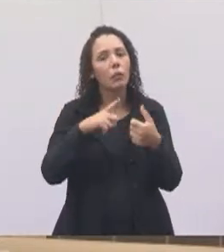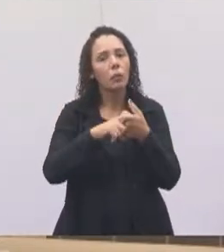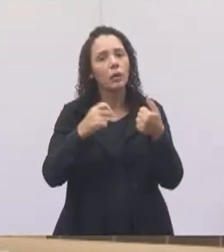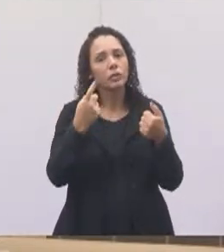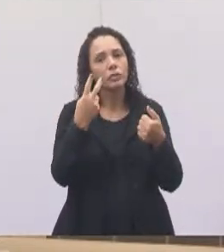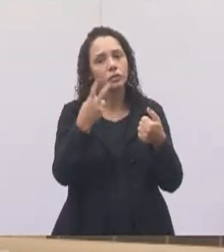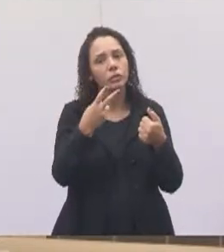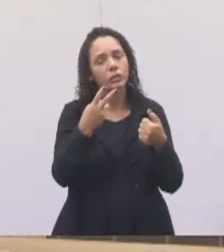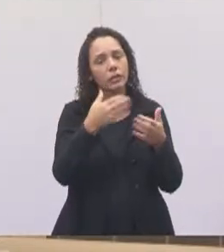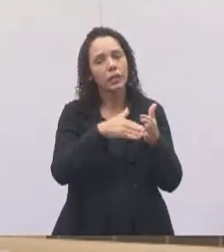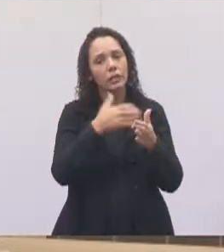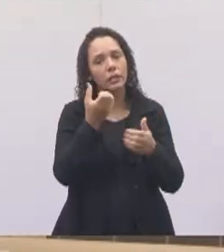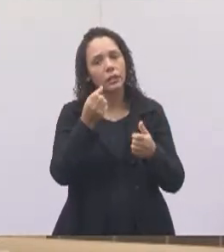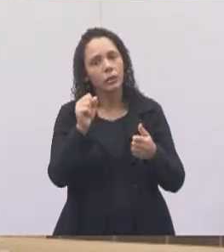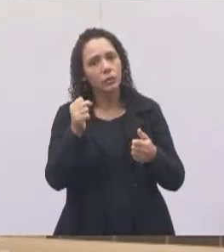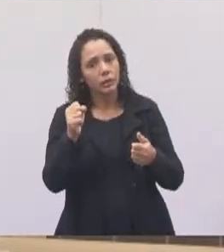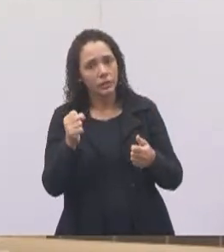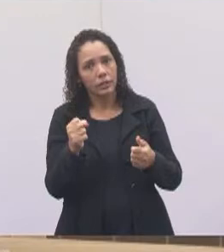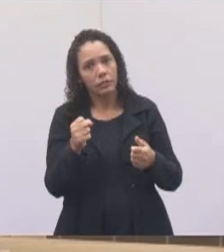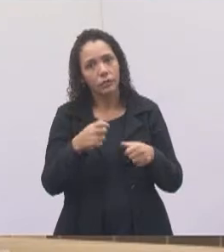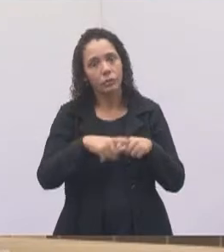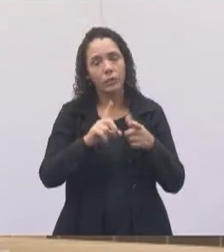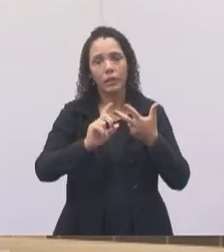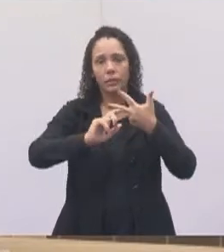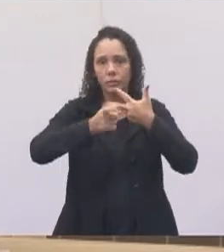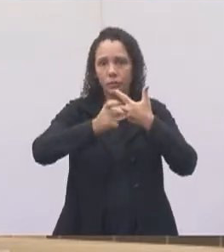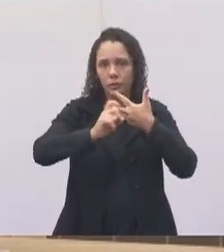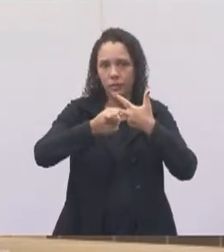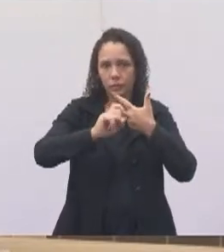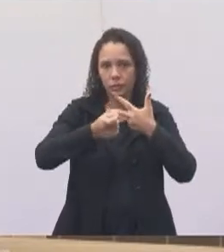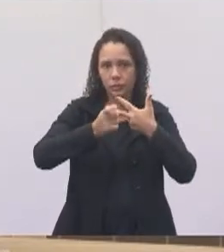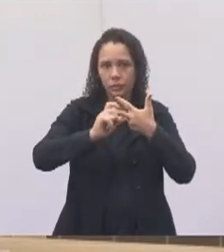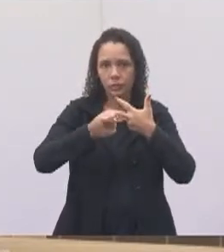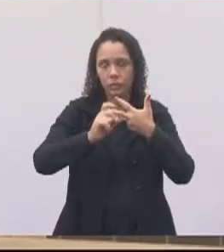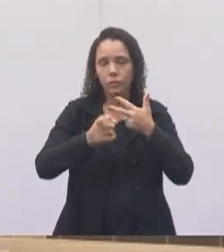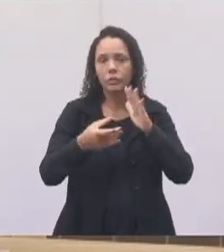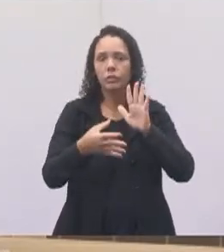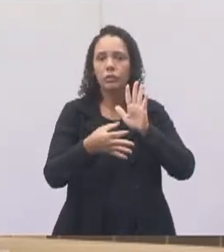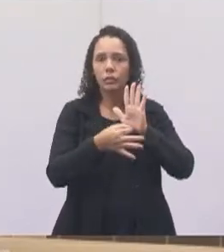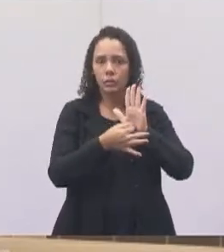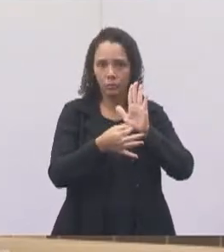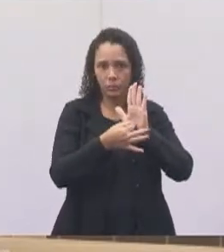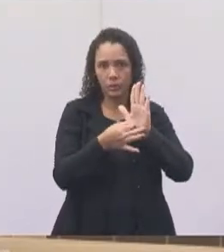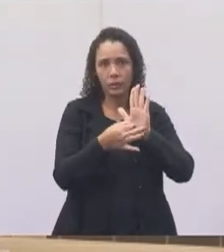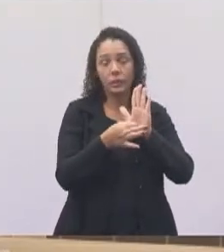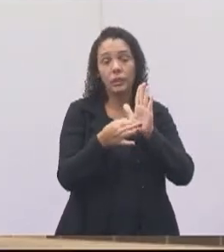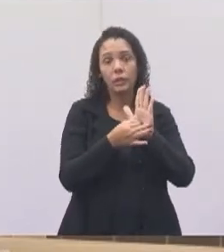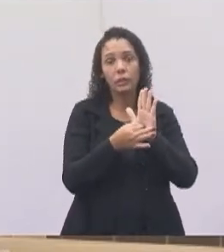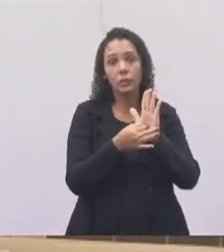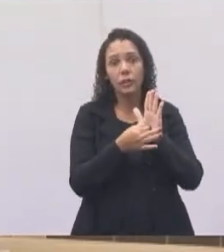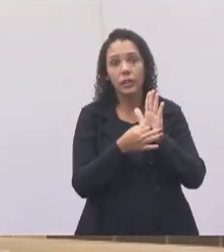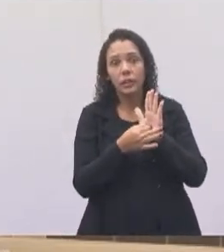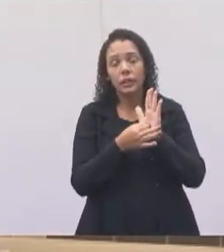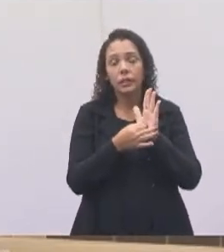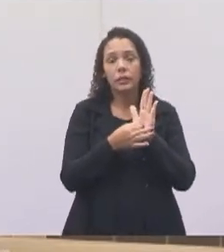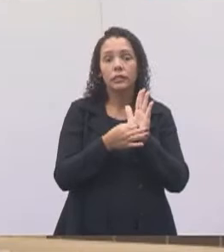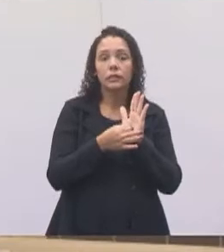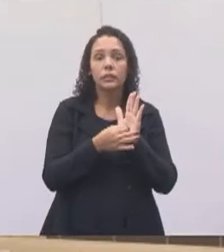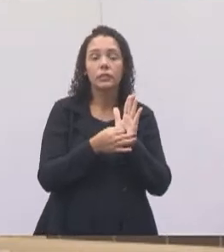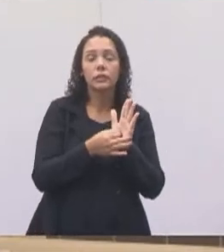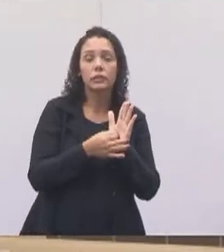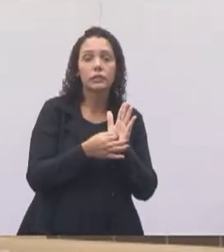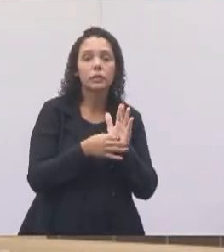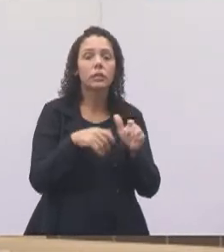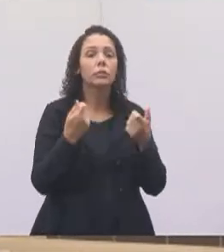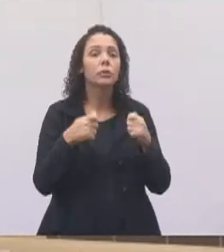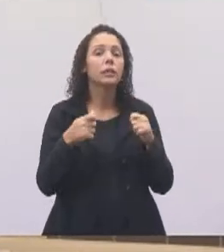8º, mas ao olhar do Executivo, e é isso que nós colocamos ao vereador Roninha, que a gente deveria